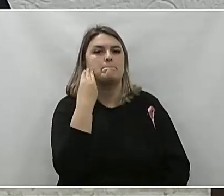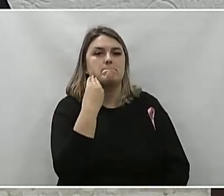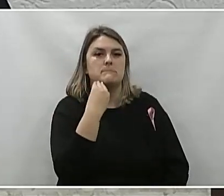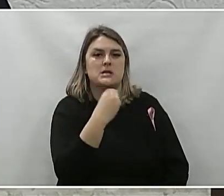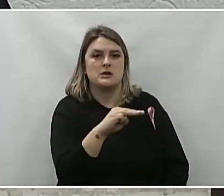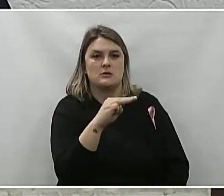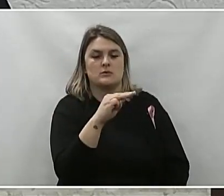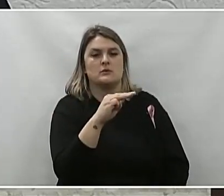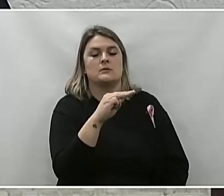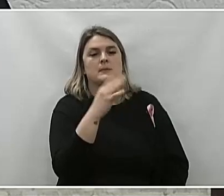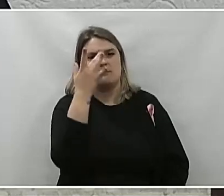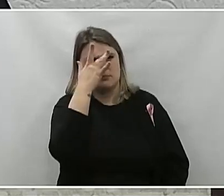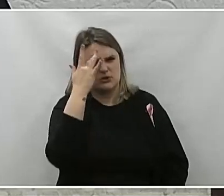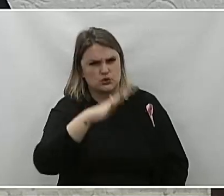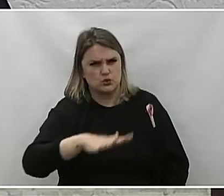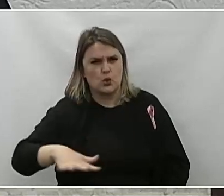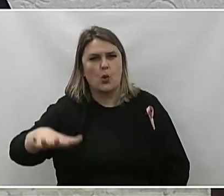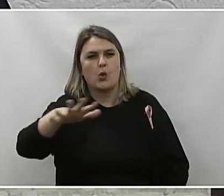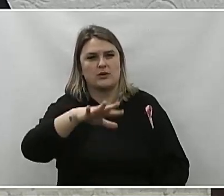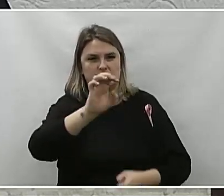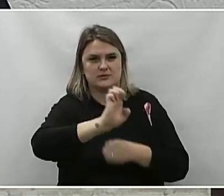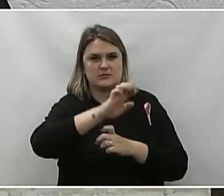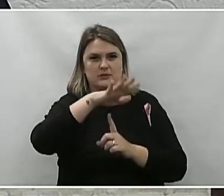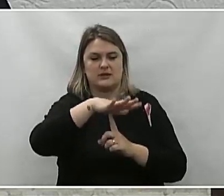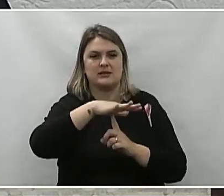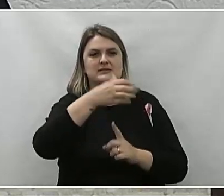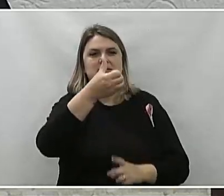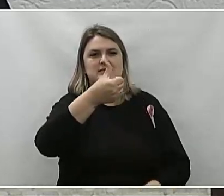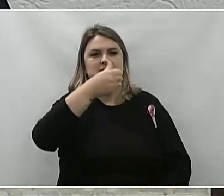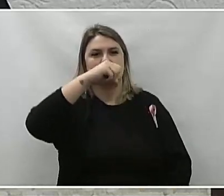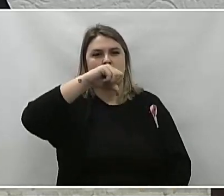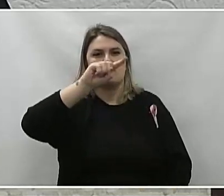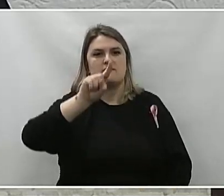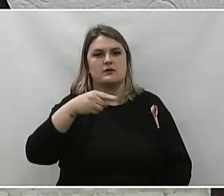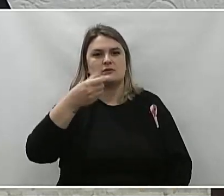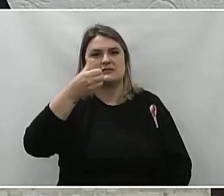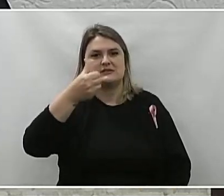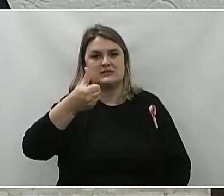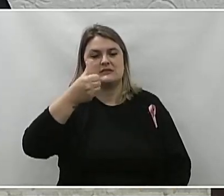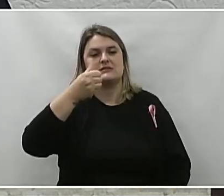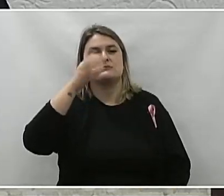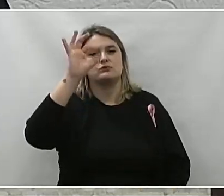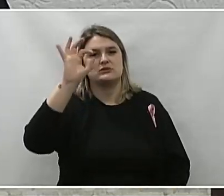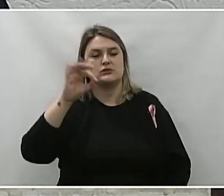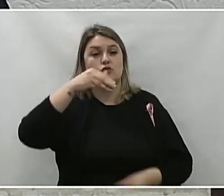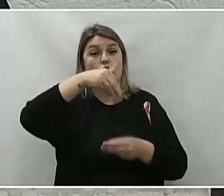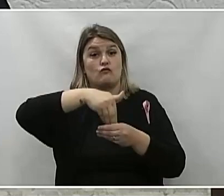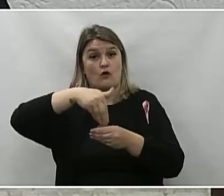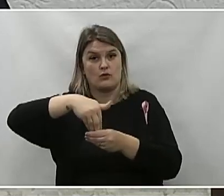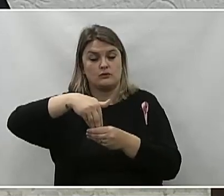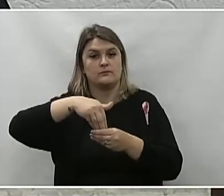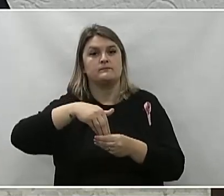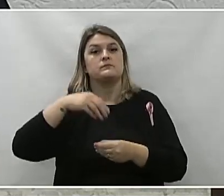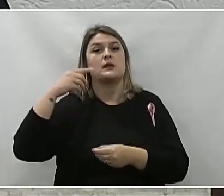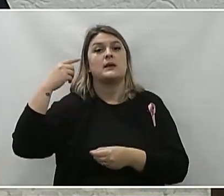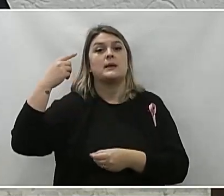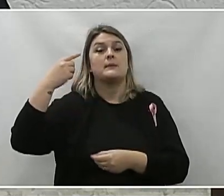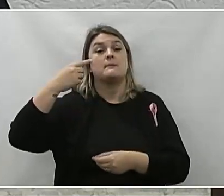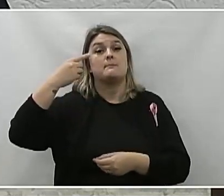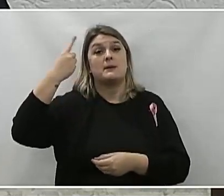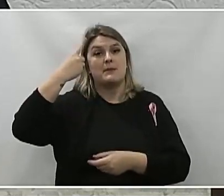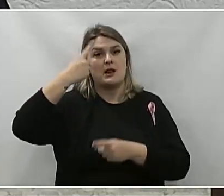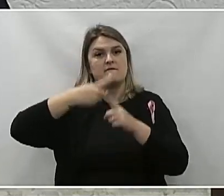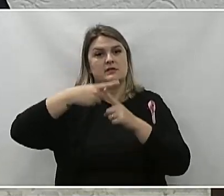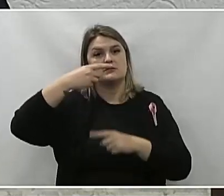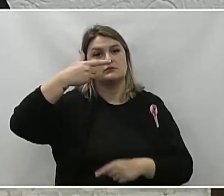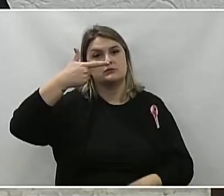de Paranaense e que representa 69,6 12 votos válidos eleito em 2018 com